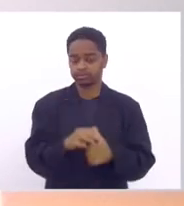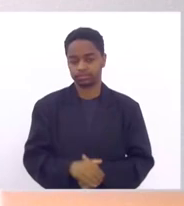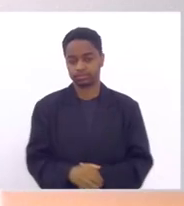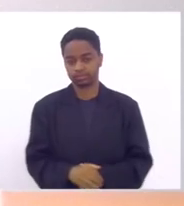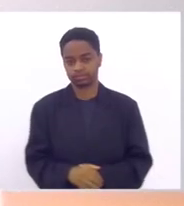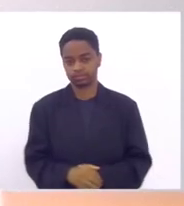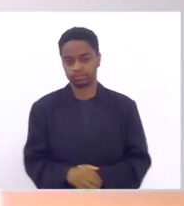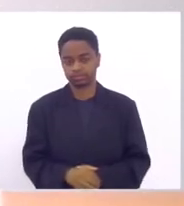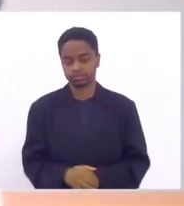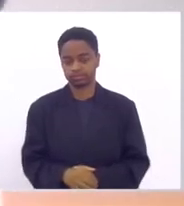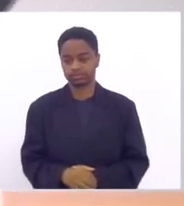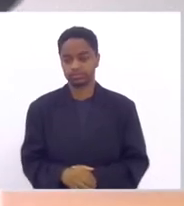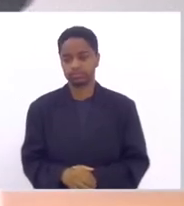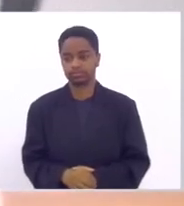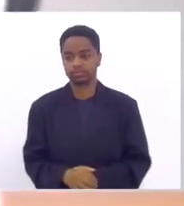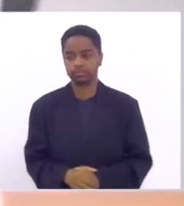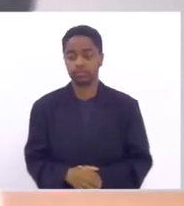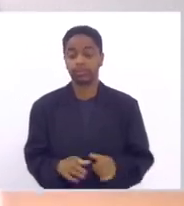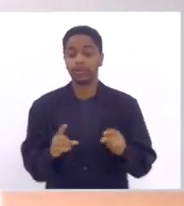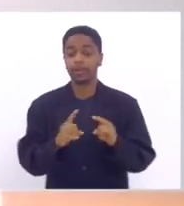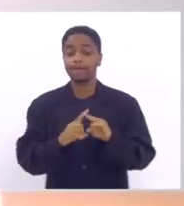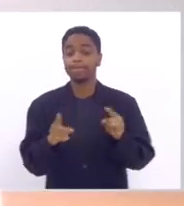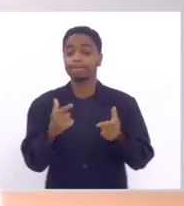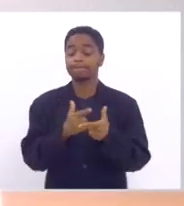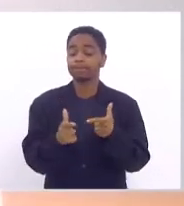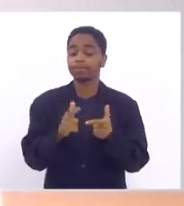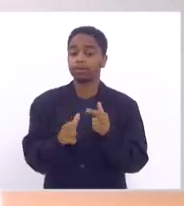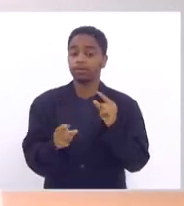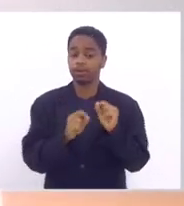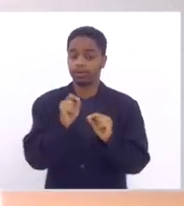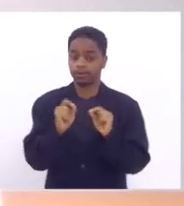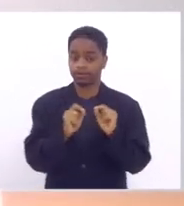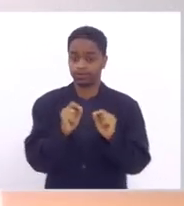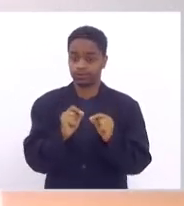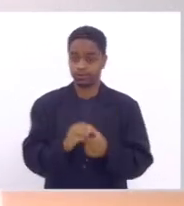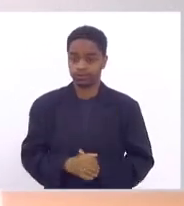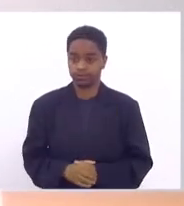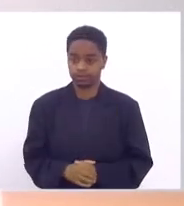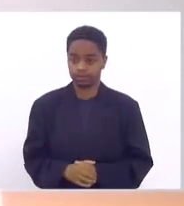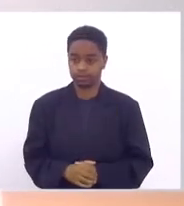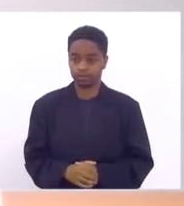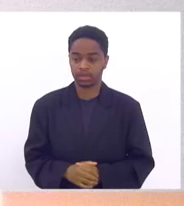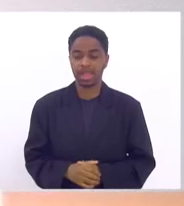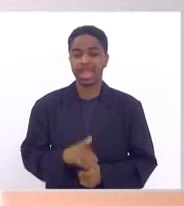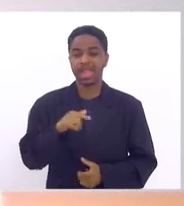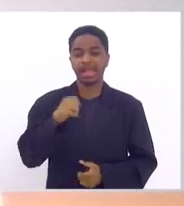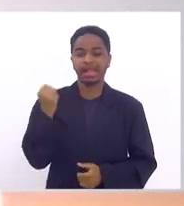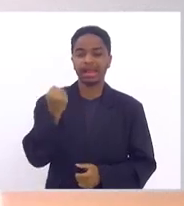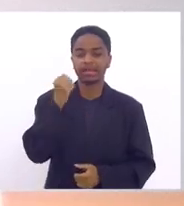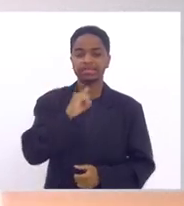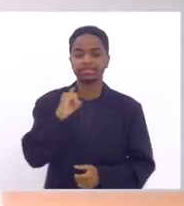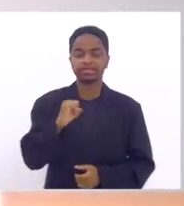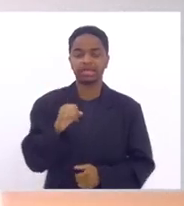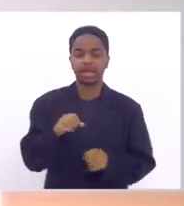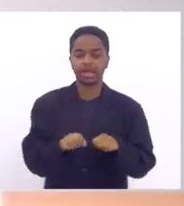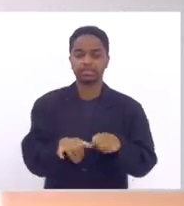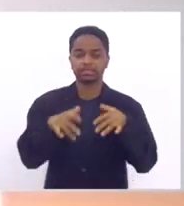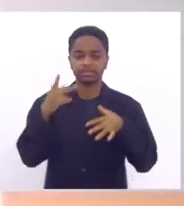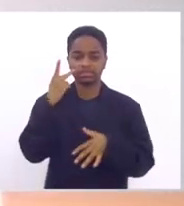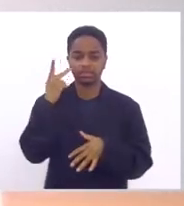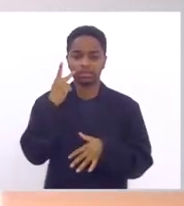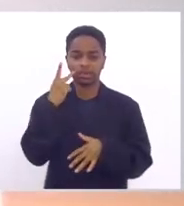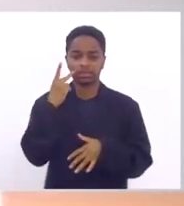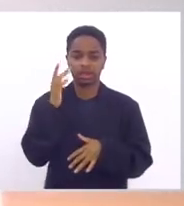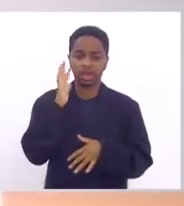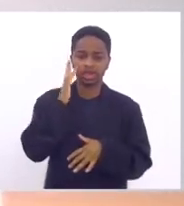WhatsApp mas eu não o problema meu aqui é basicamente o seguinte o horror não seria se a Assembleia Legislativa de São Paulo decidisse num